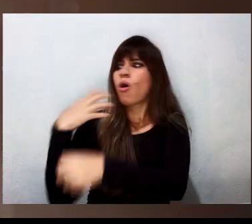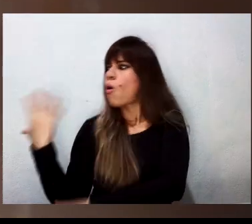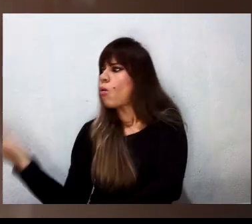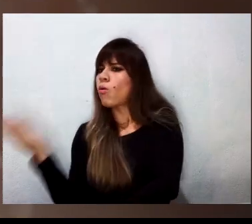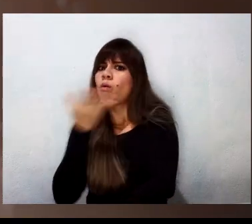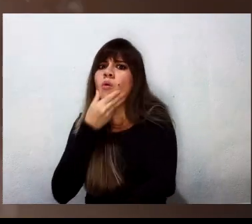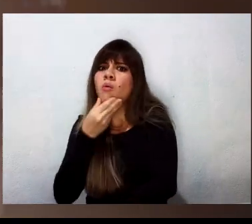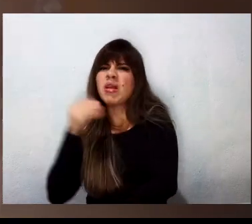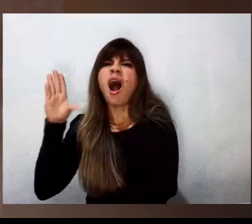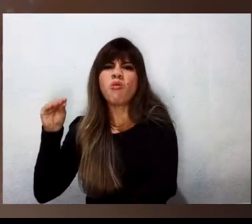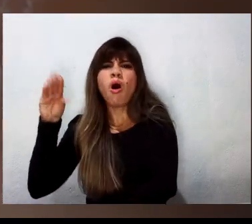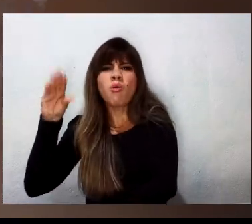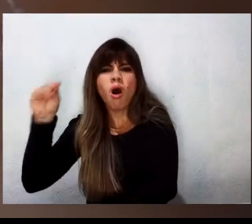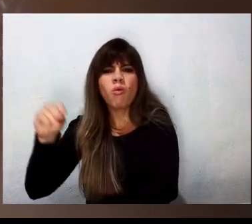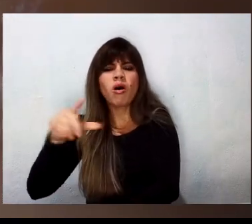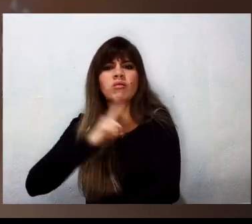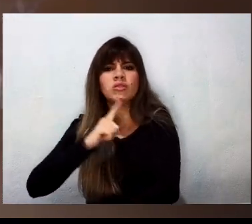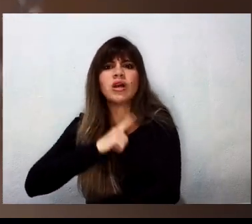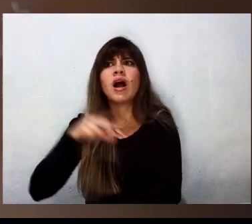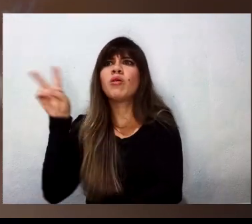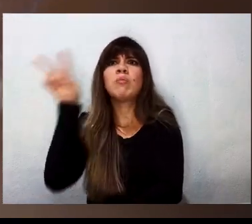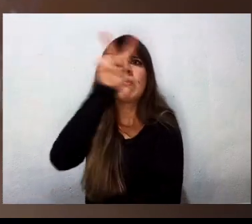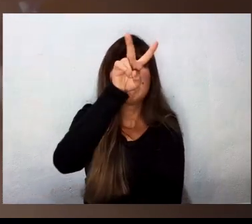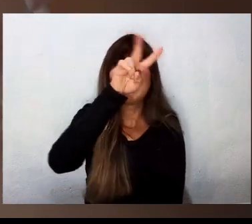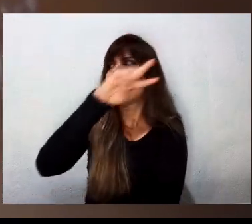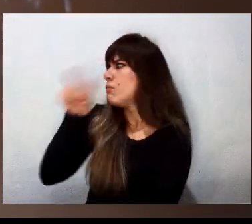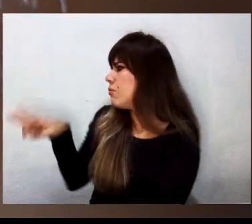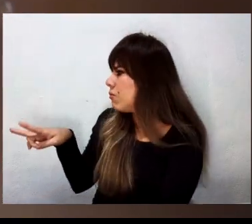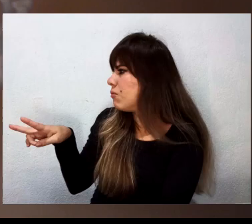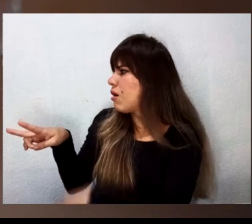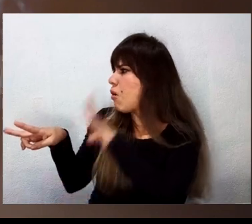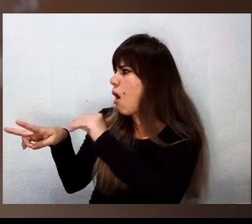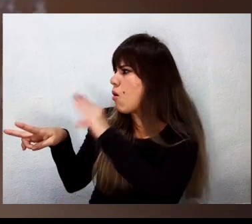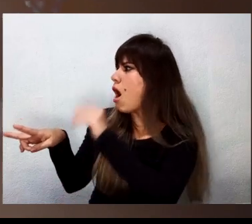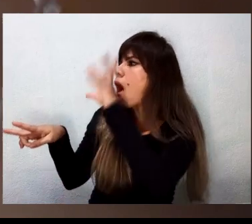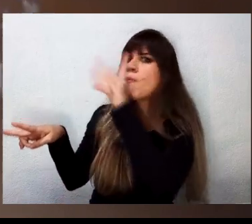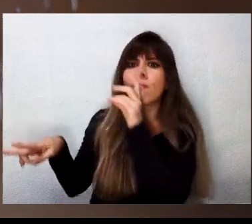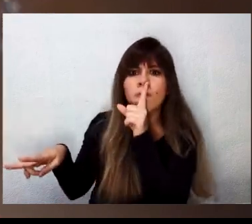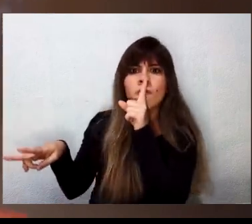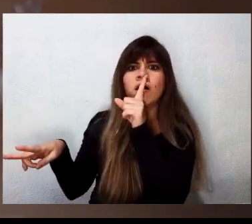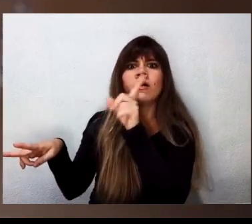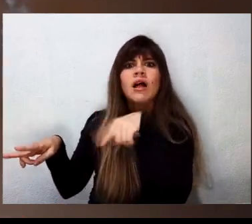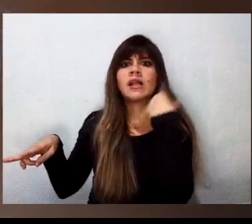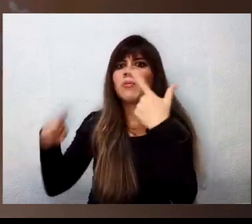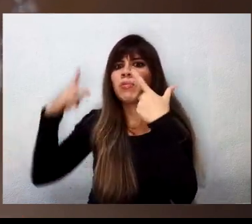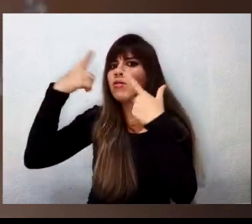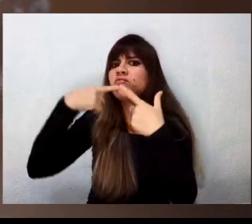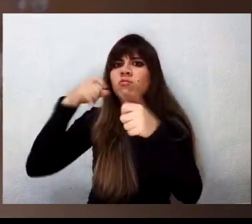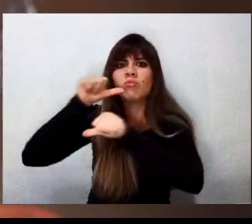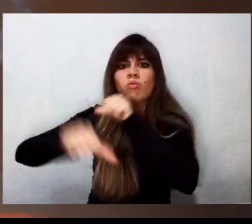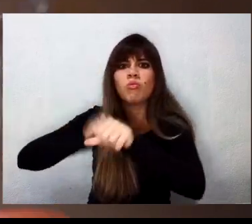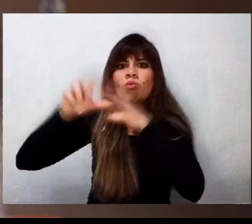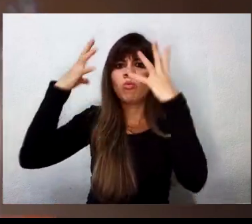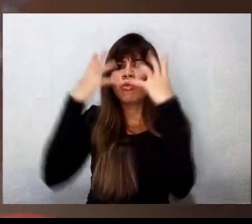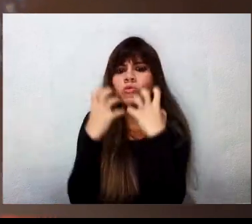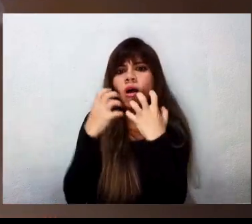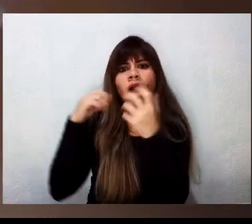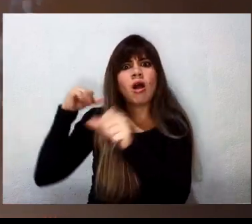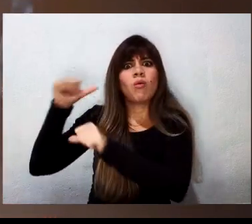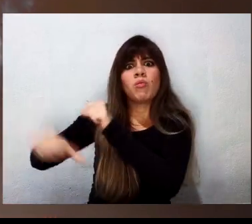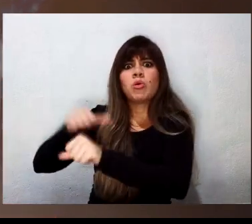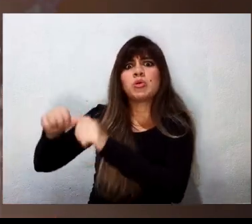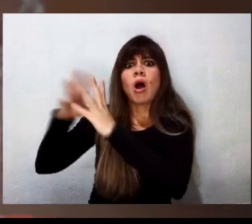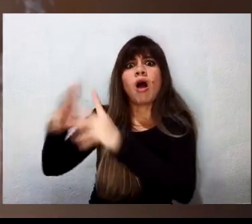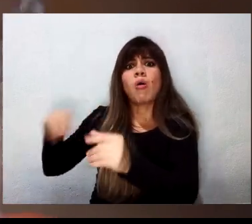O homem do meu lado não, continuou latindo mais alto, até que eu deixei de olhar para o filme e olhei para o homem latindo. A imagem ele da parou boca de latir. Nelson não falando mais se vermelho. Sobrepõe a de Eliel